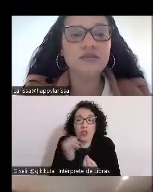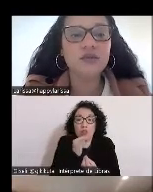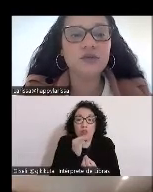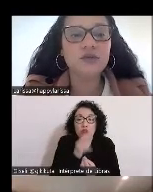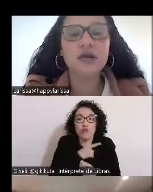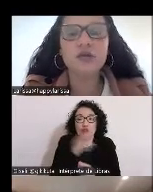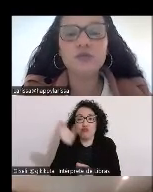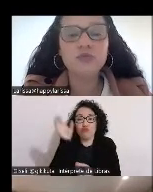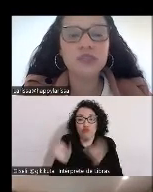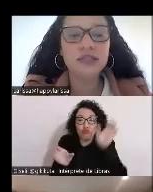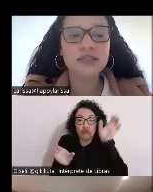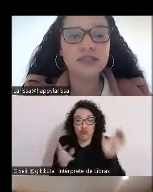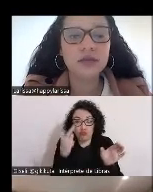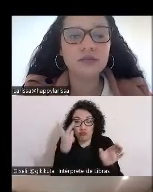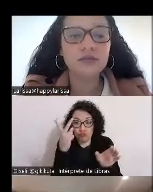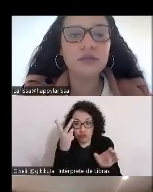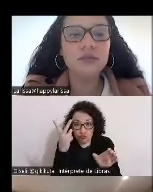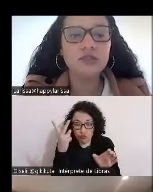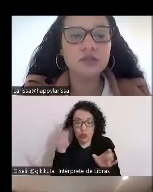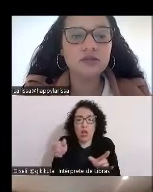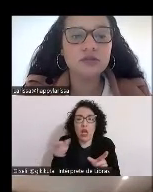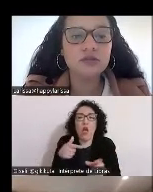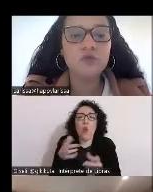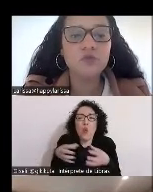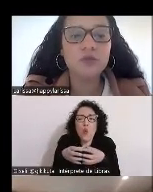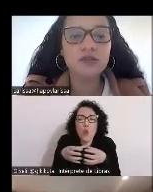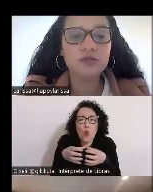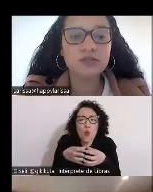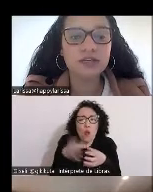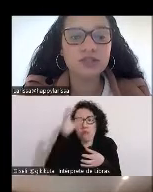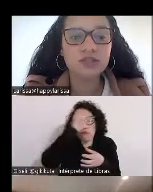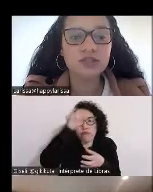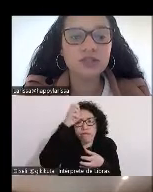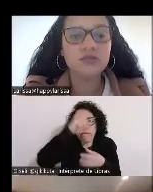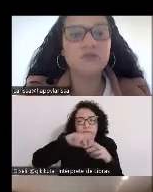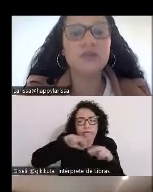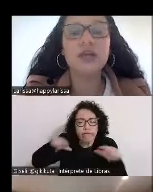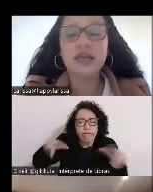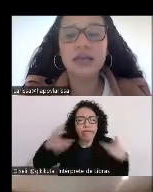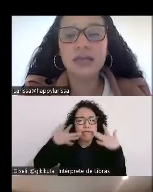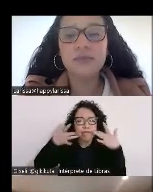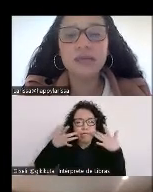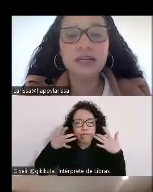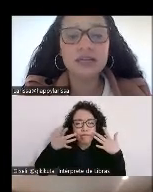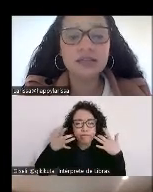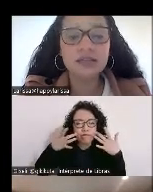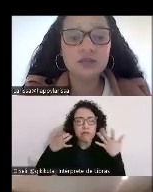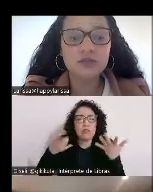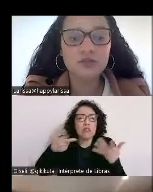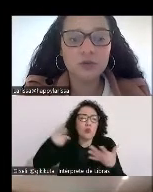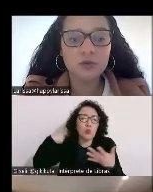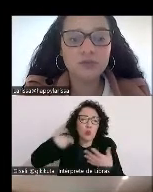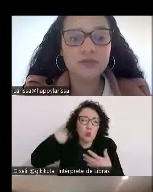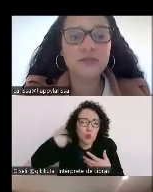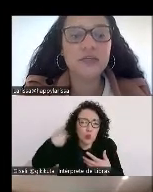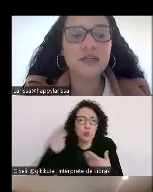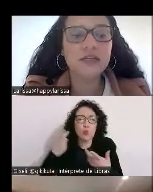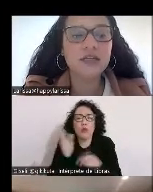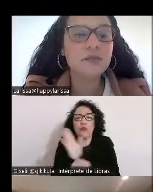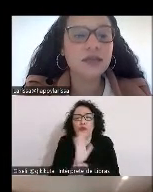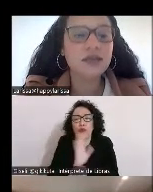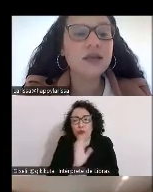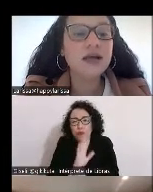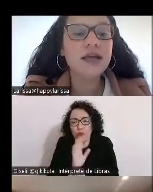ele falou grupos de enriquecimento, demonstrações, performações artísticas, pequenas cenas de filmes,